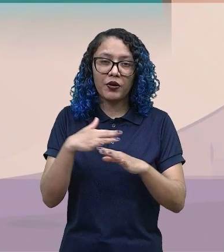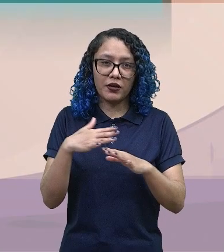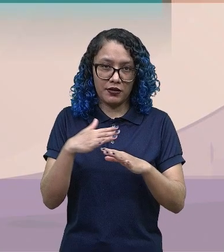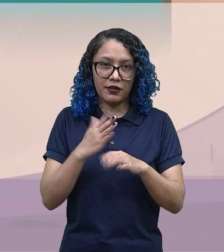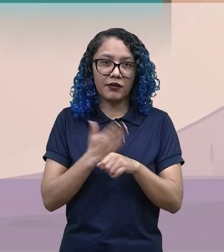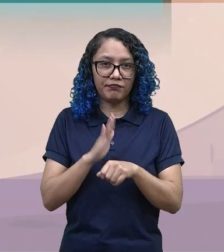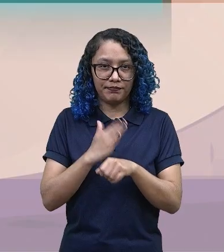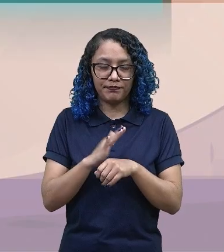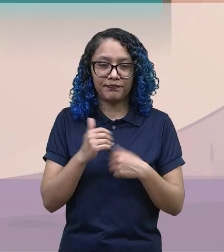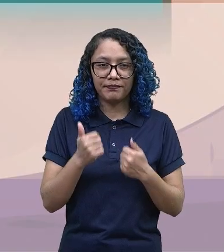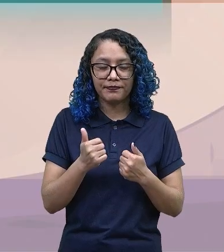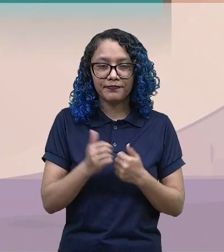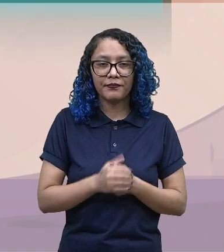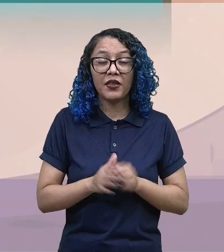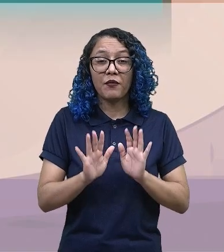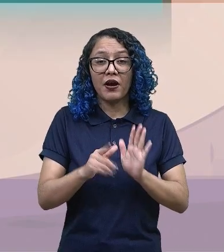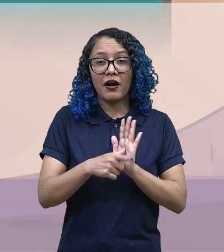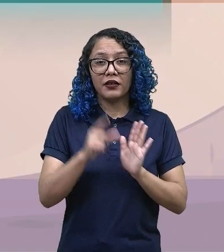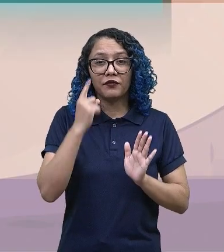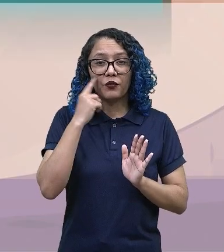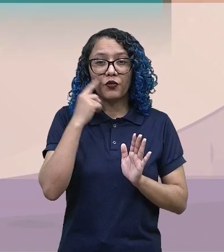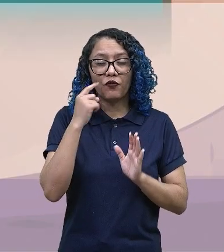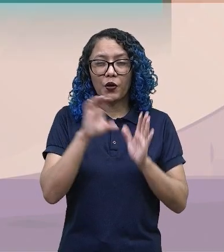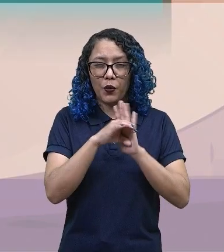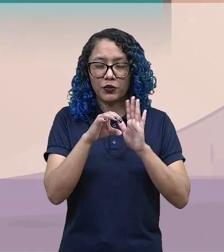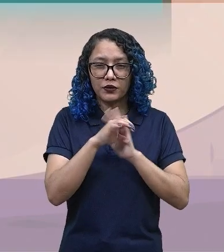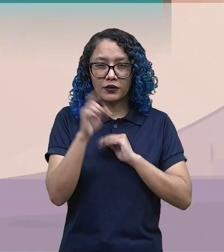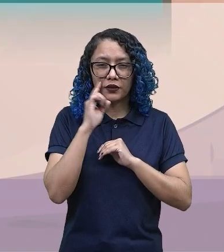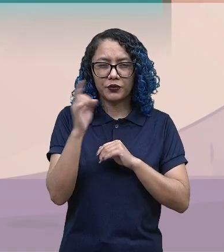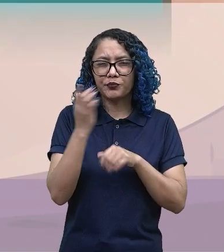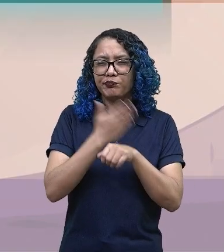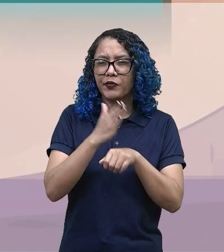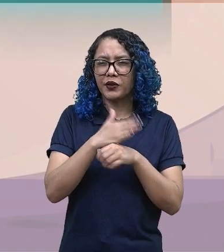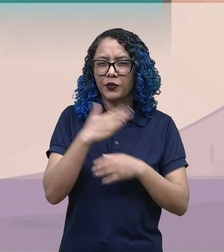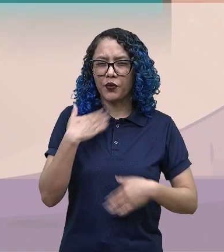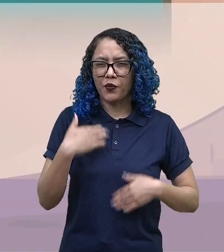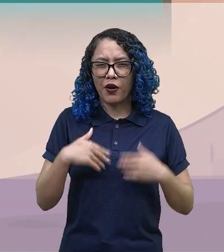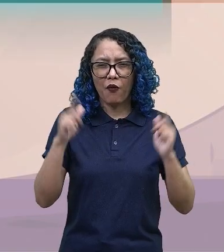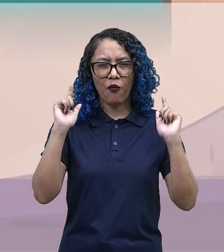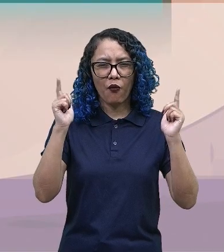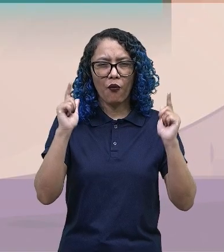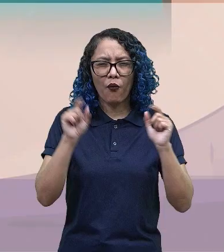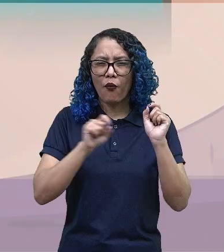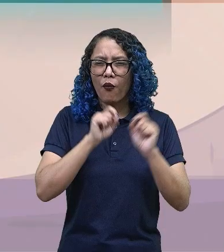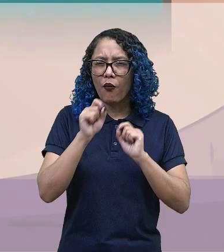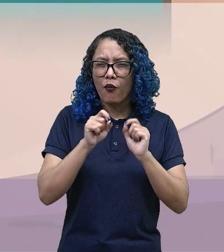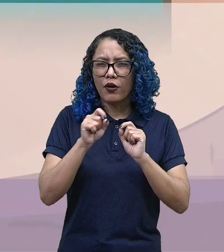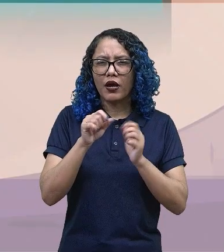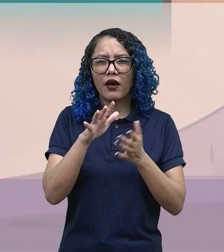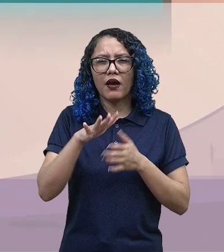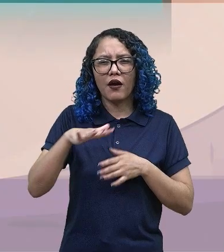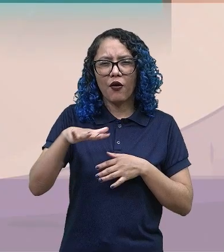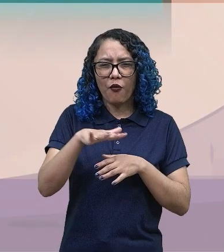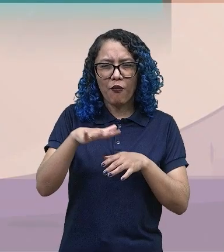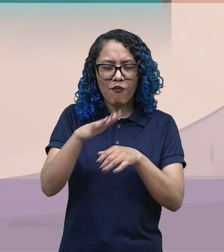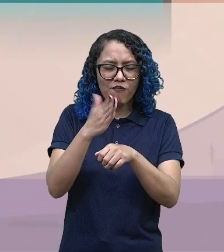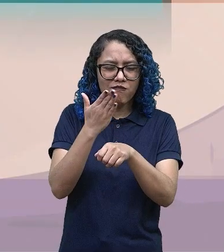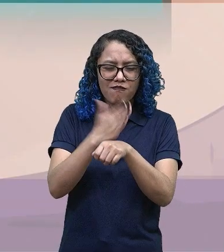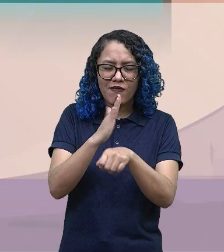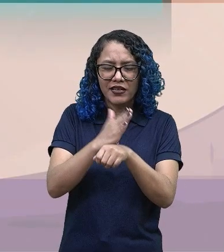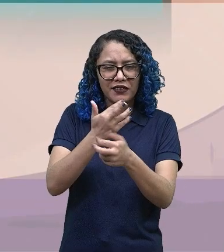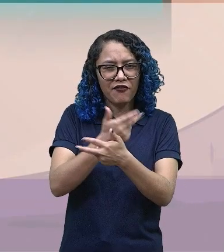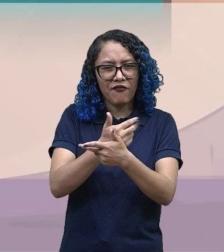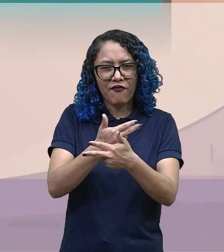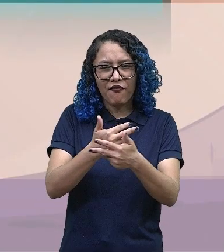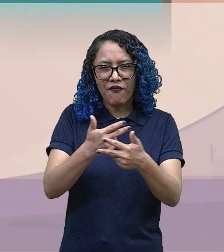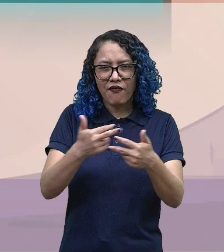meio urbano. Antes, vamos relembrar este conceito. As práticas corporais de aventura, elas constituem um universo de atividades que se